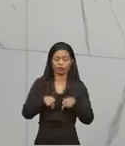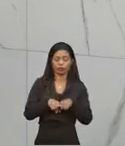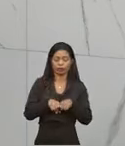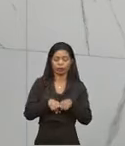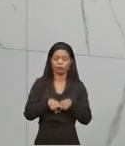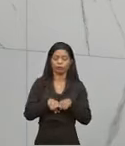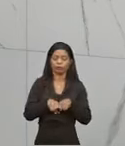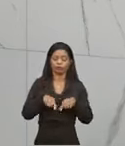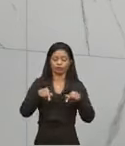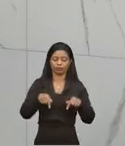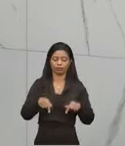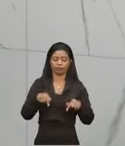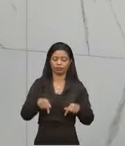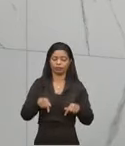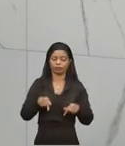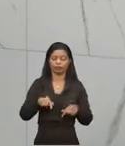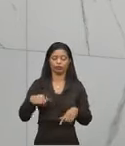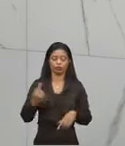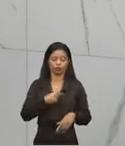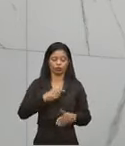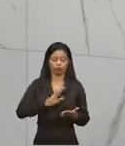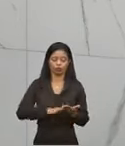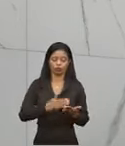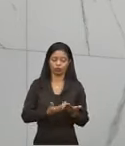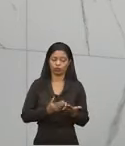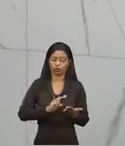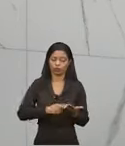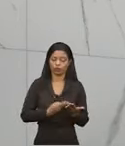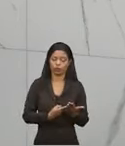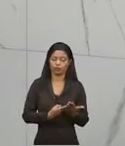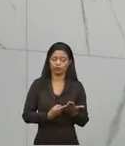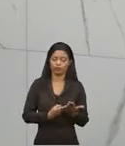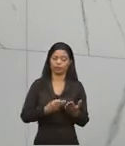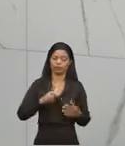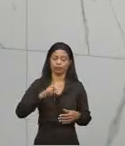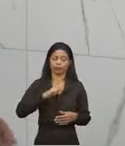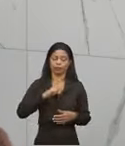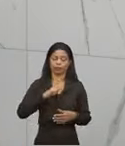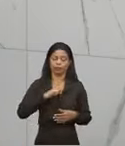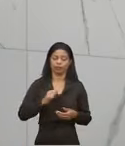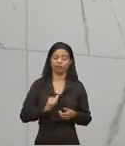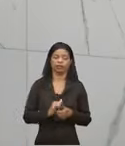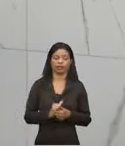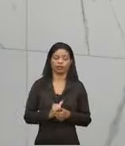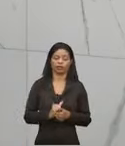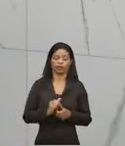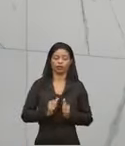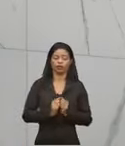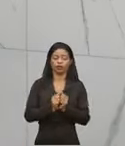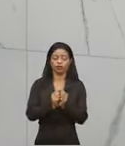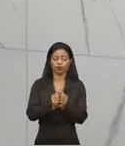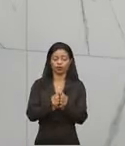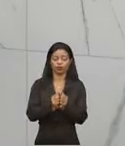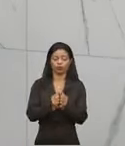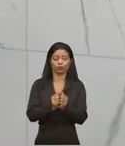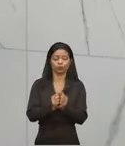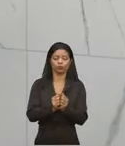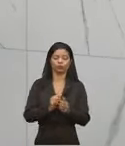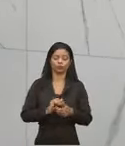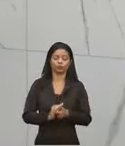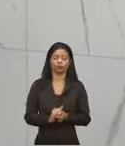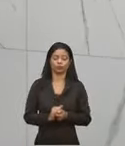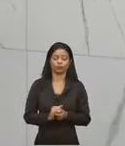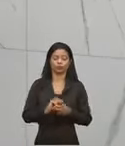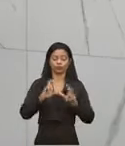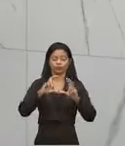acompanhando a sessão. Hoje nós começamos aqui duas grandes lutas, de duas indicações,